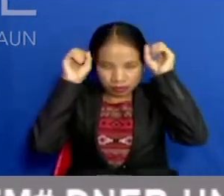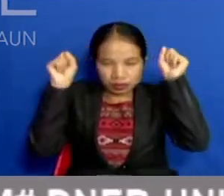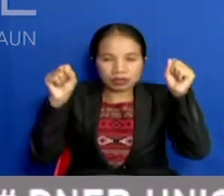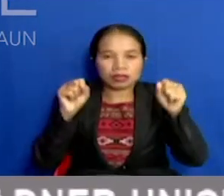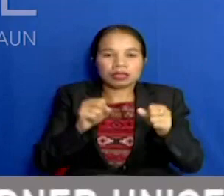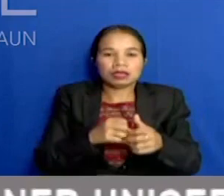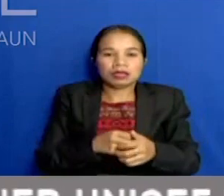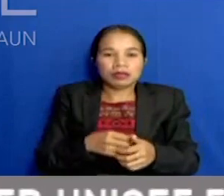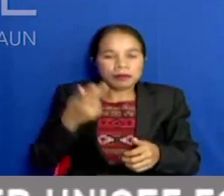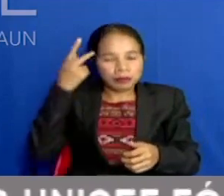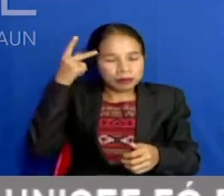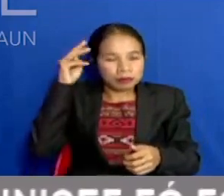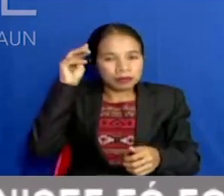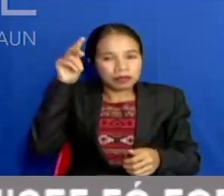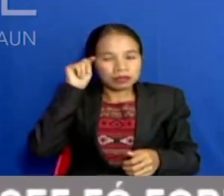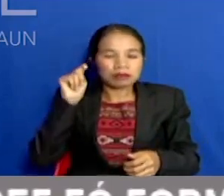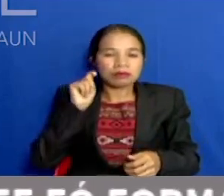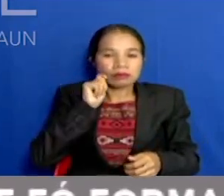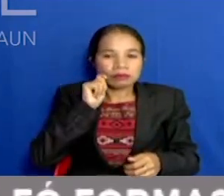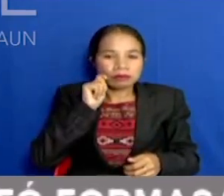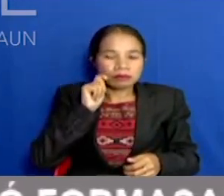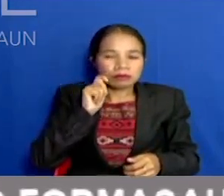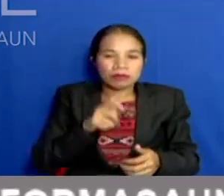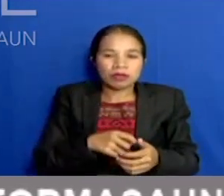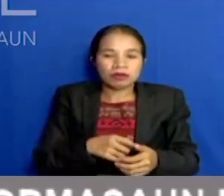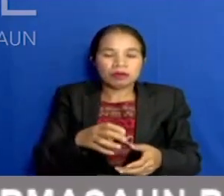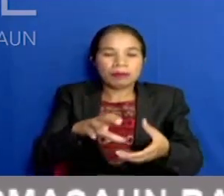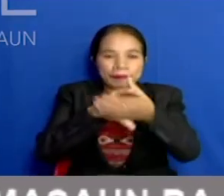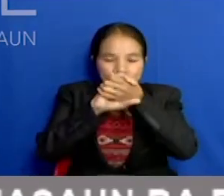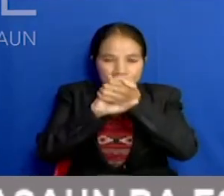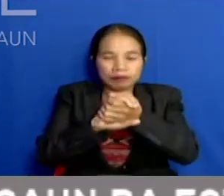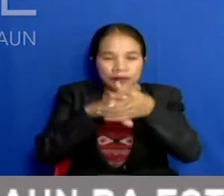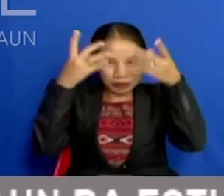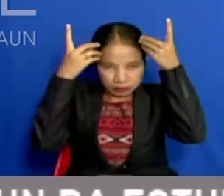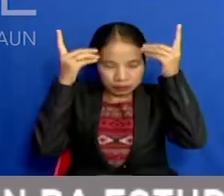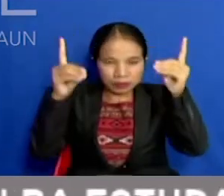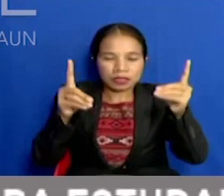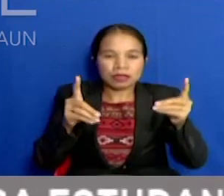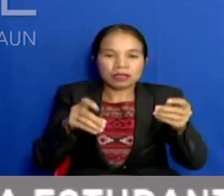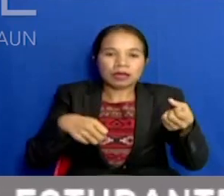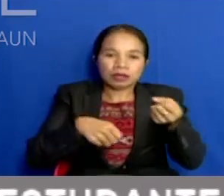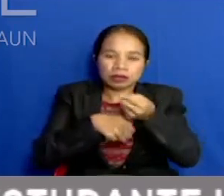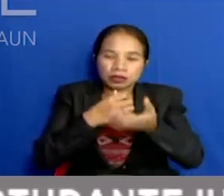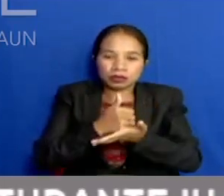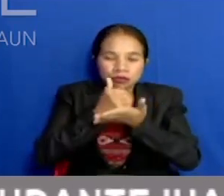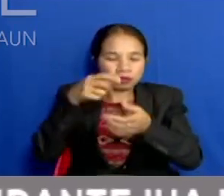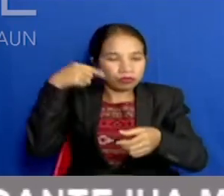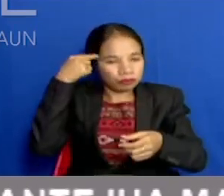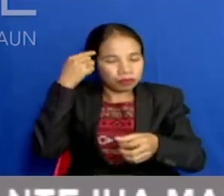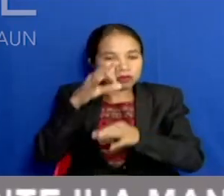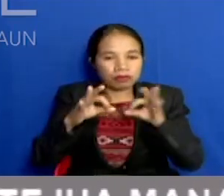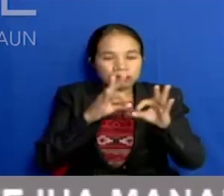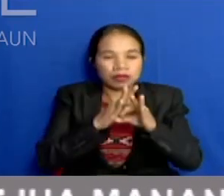Pité. Primeiro-ministro Taur Matandruak louva a decisão presidente da República, a tua apoio ao governo. O de garante